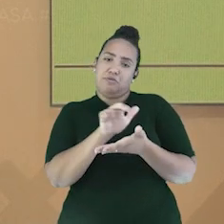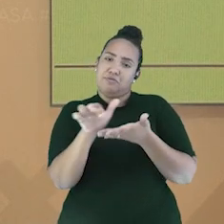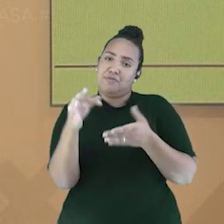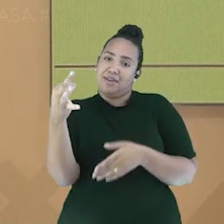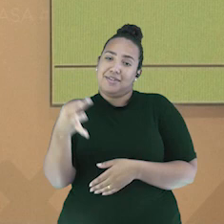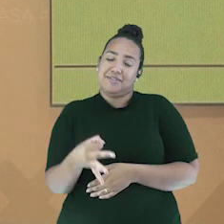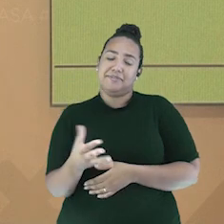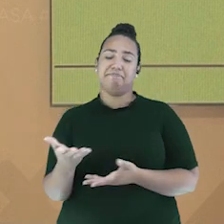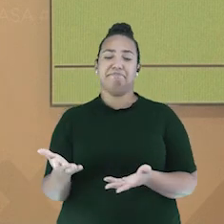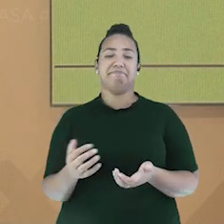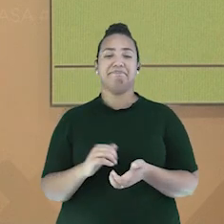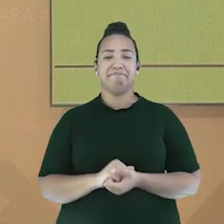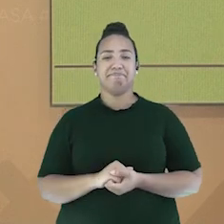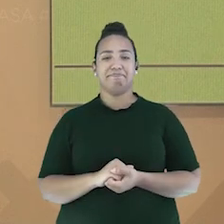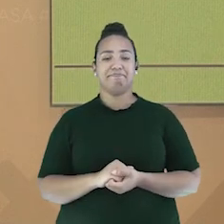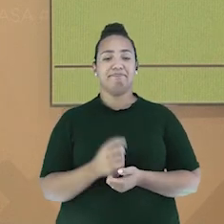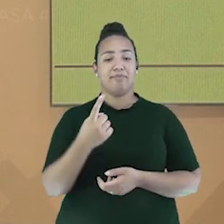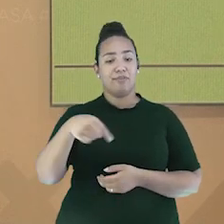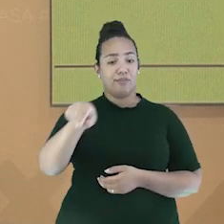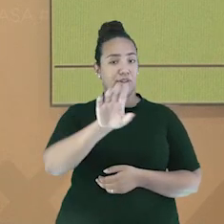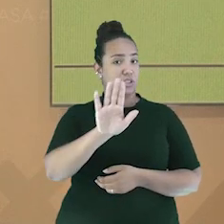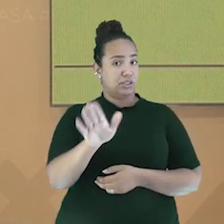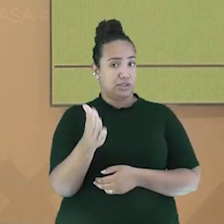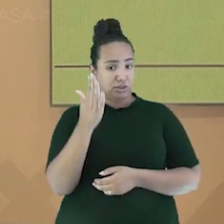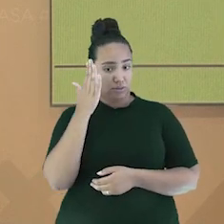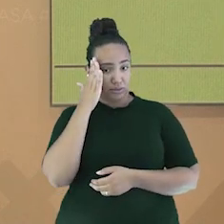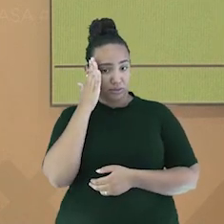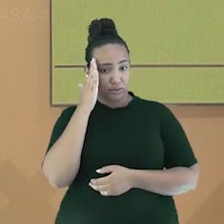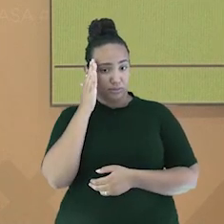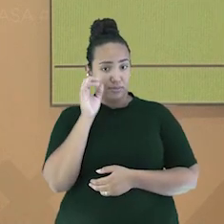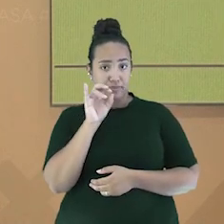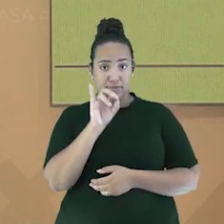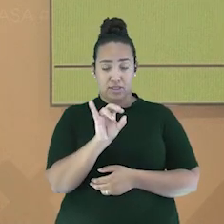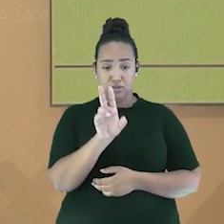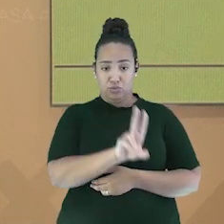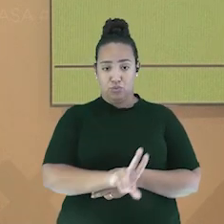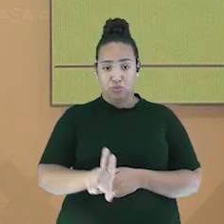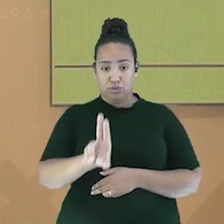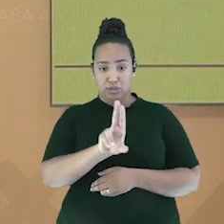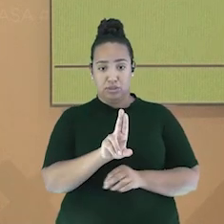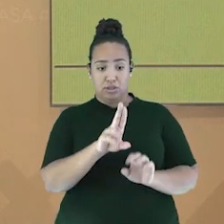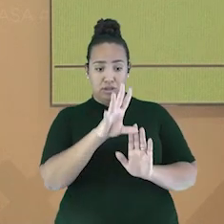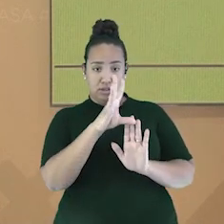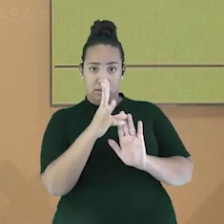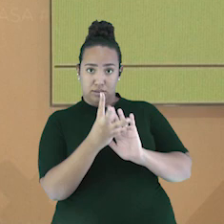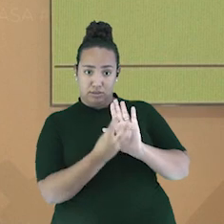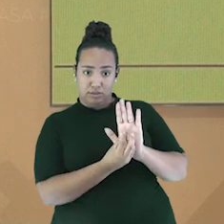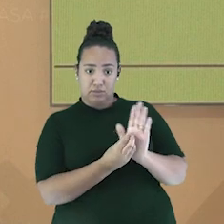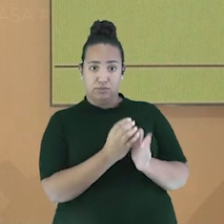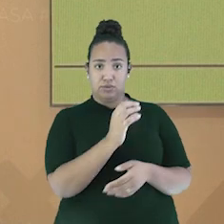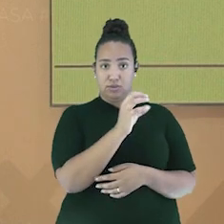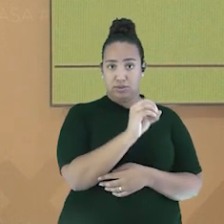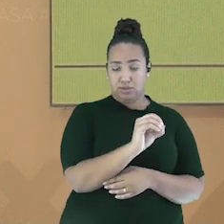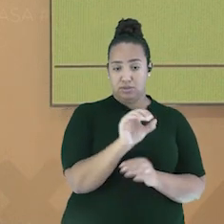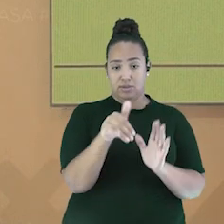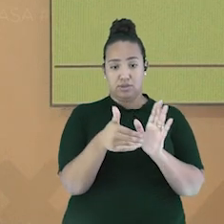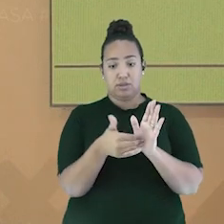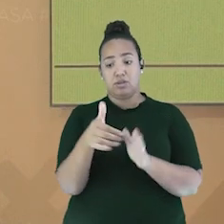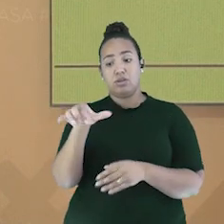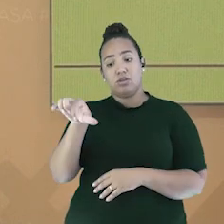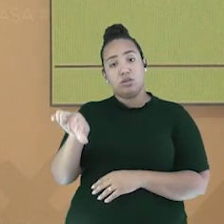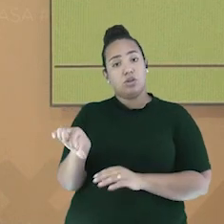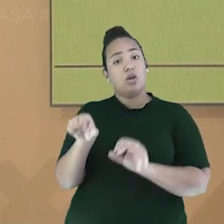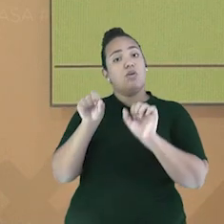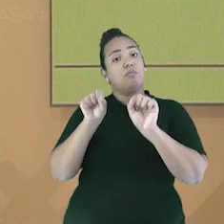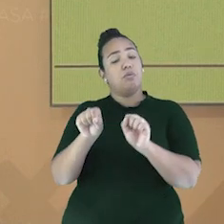você já sabe que utilizando esses algarismos de 0 a 9 podemos formar